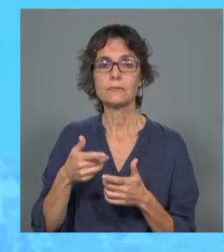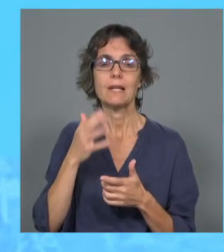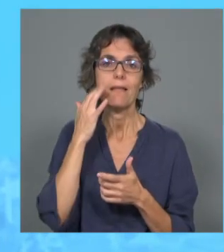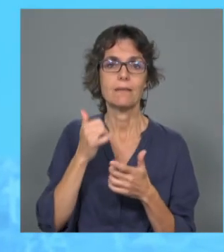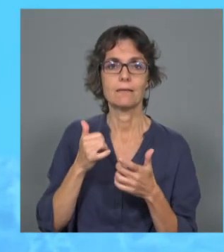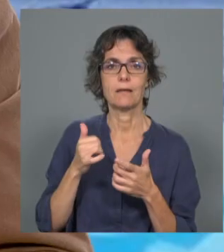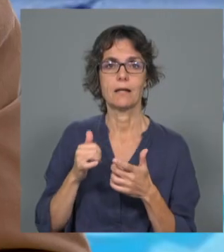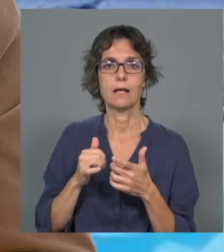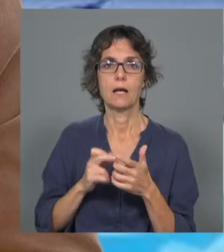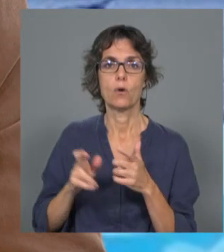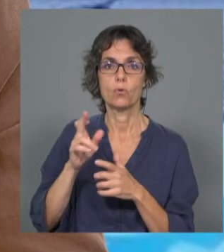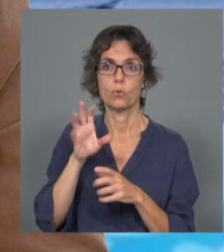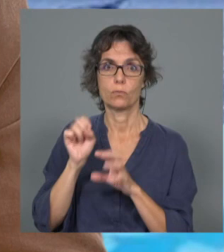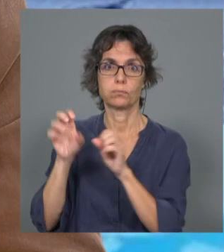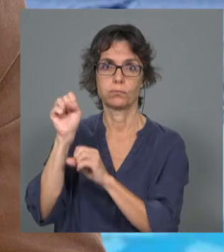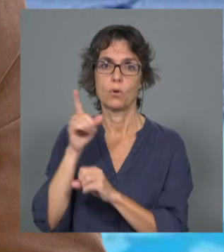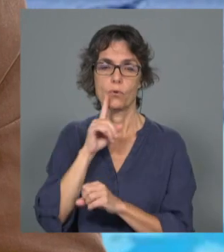Lugansk, onde acabam de se fazer